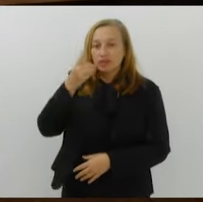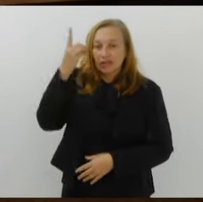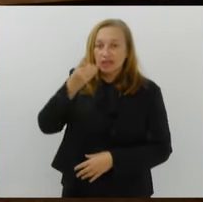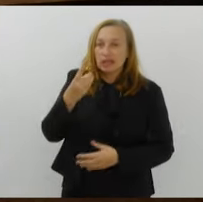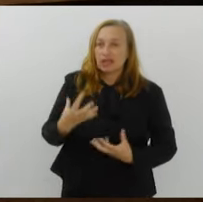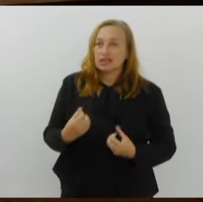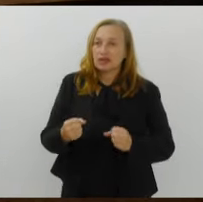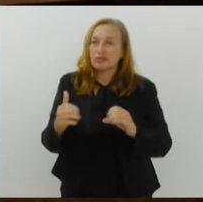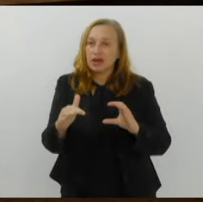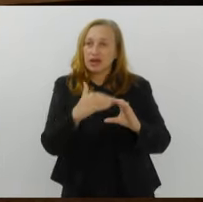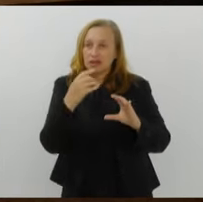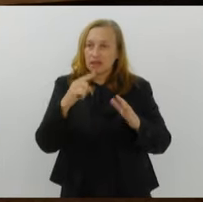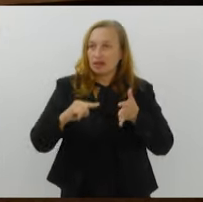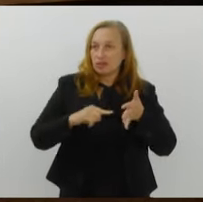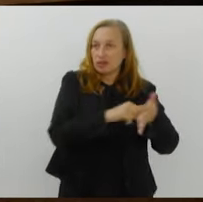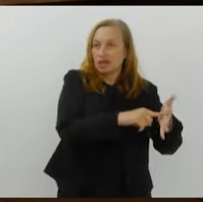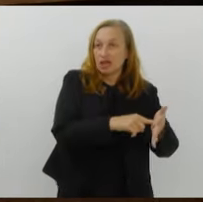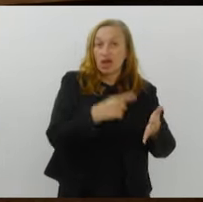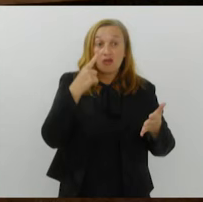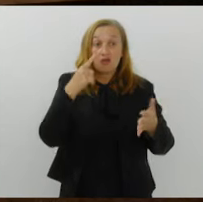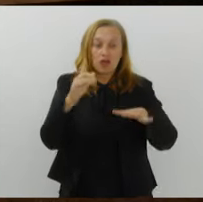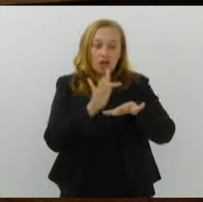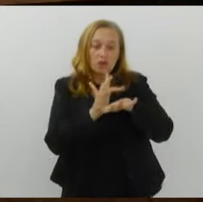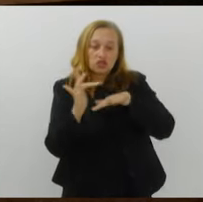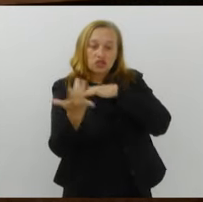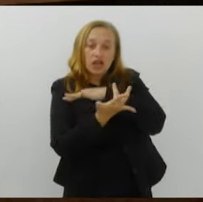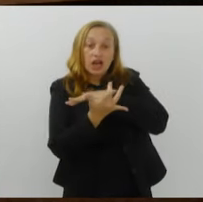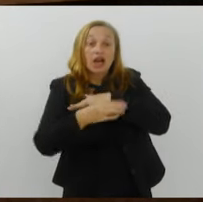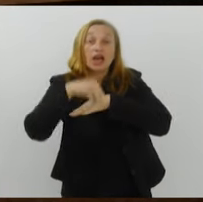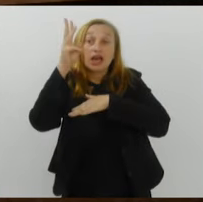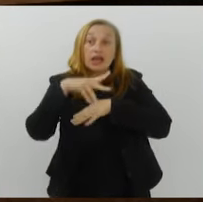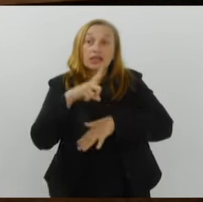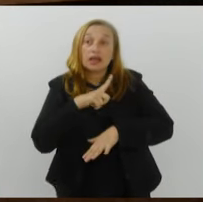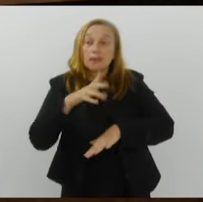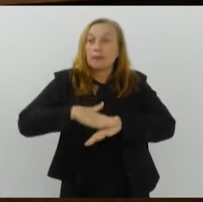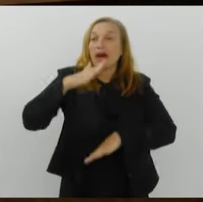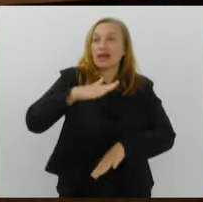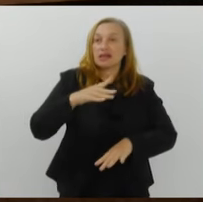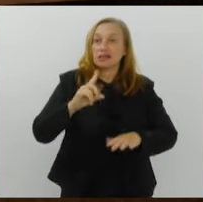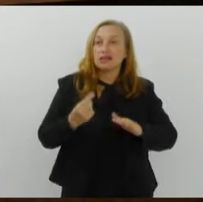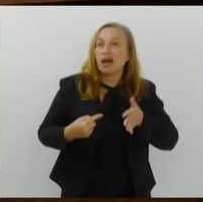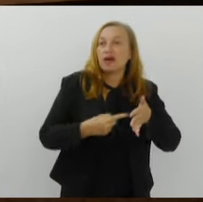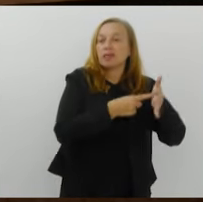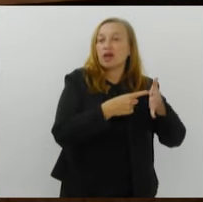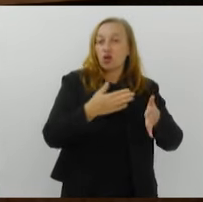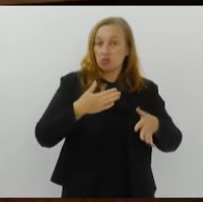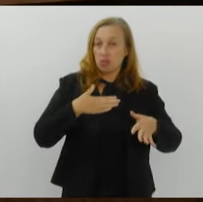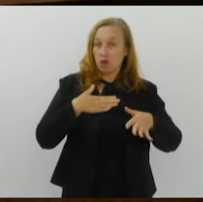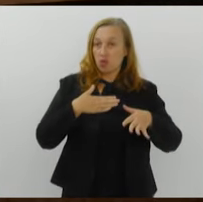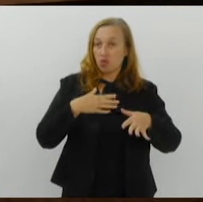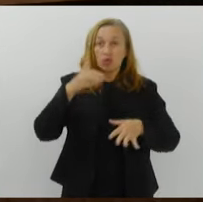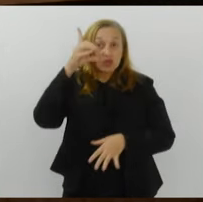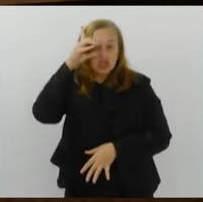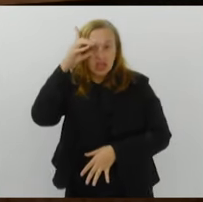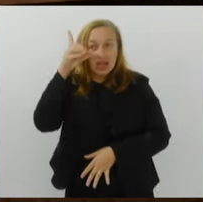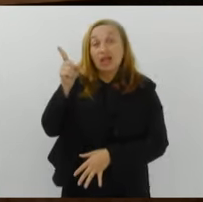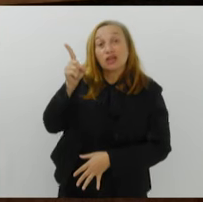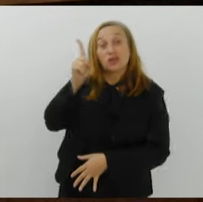casa abriu o Instagram e vê quem tem mais ameaça. Meu Instagram é todo